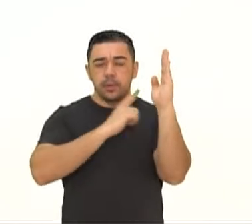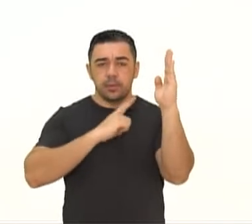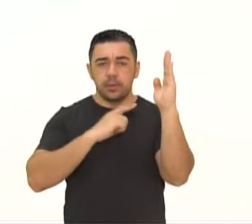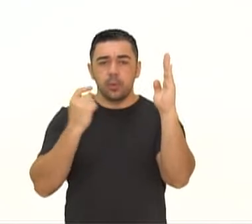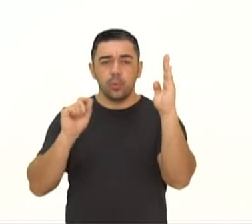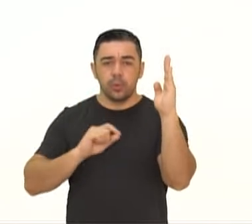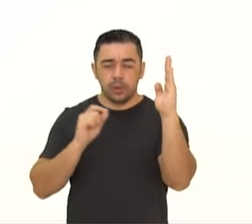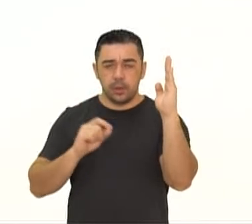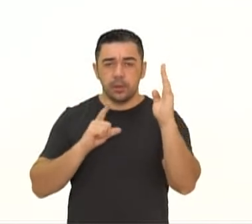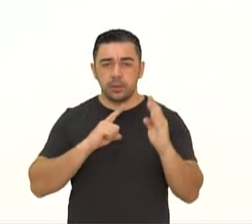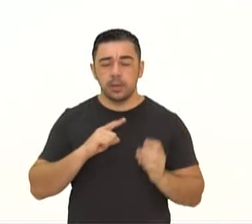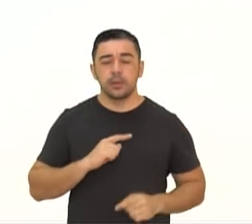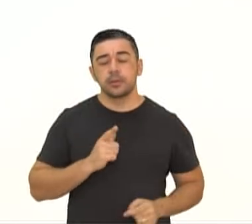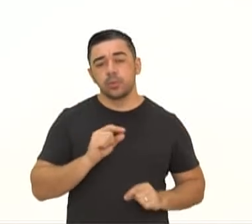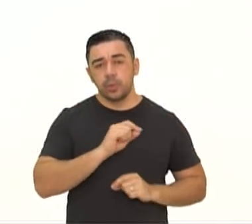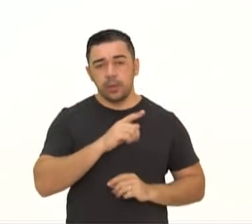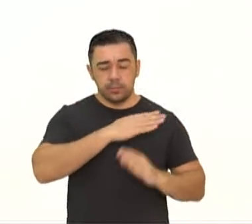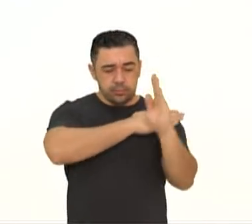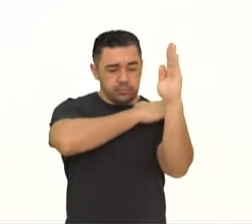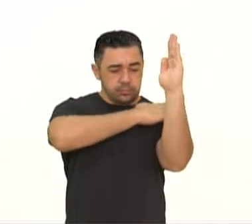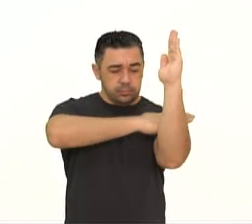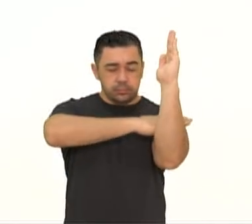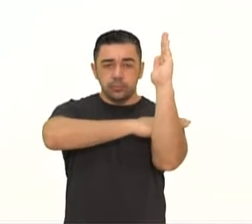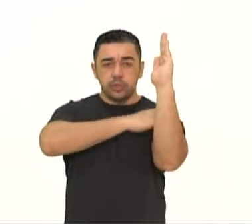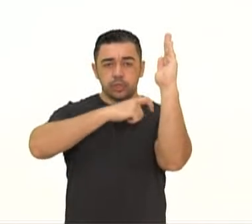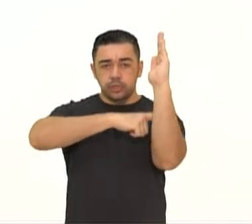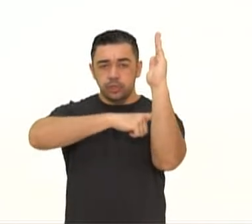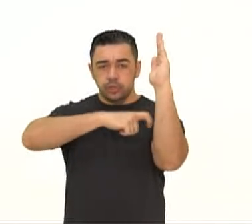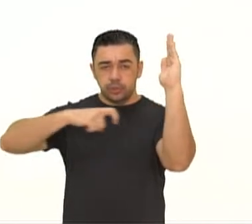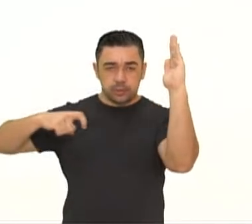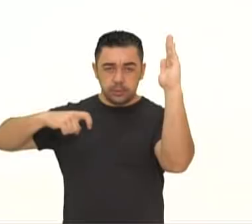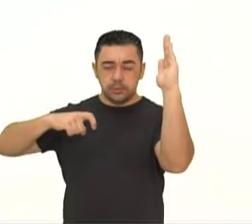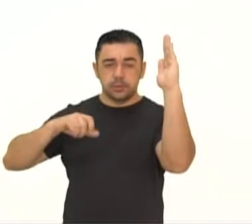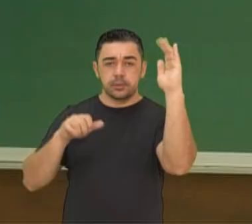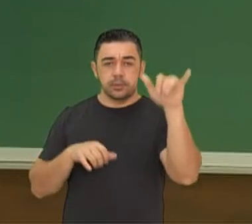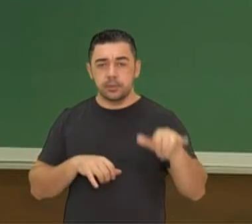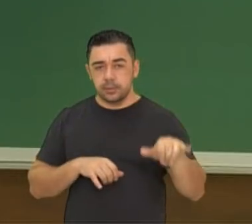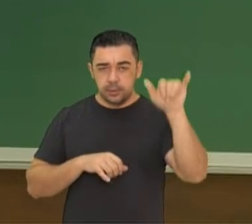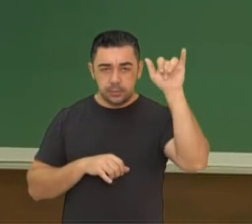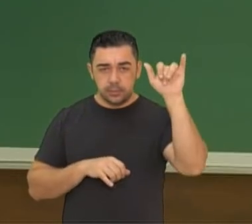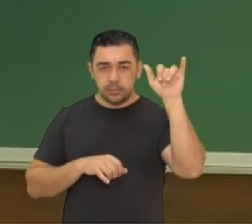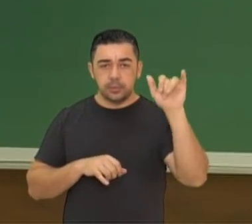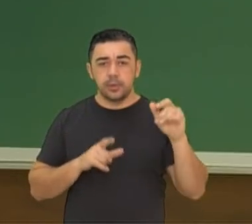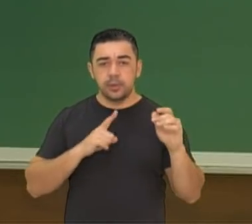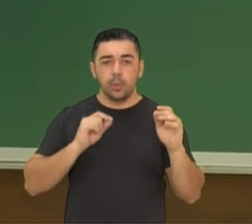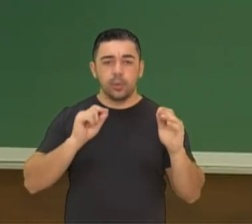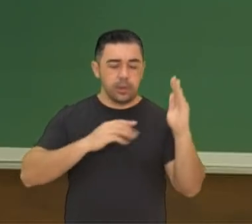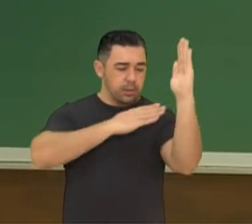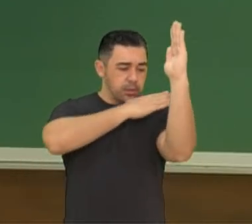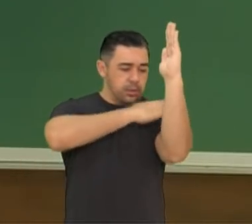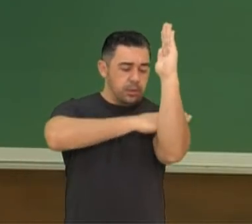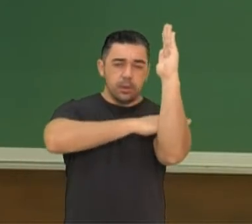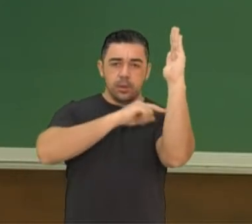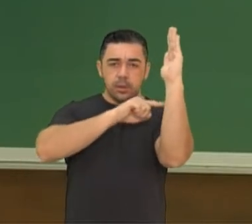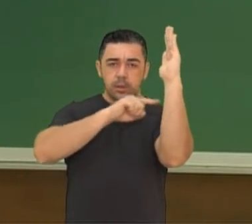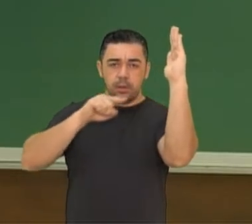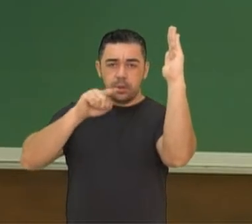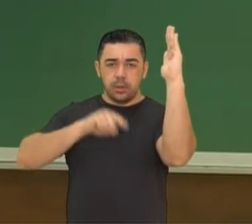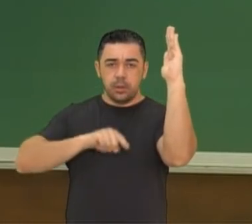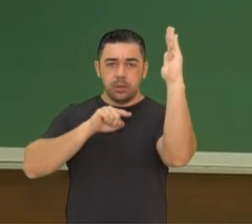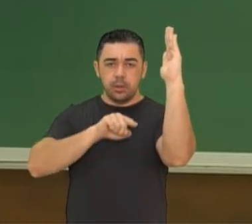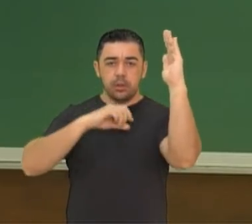coordenadas definido por dois eixos perpendiculares. Lembra o que é perpendicular? Forma 90 graus entre as duas retas,